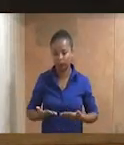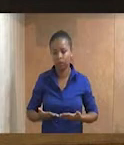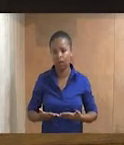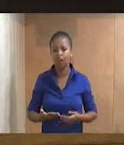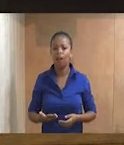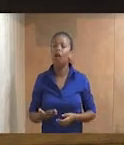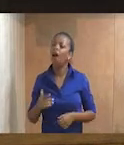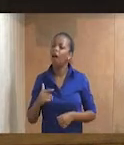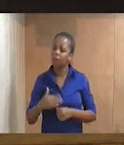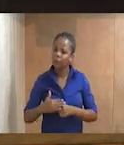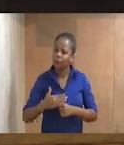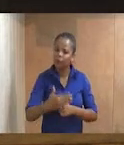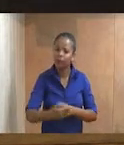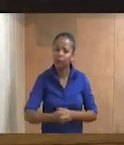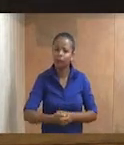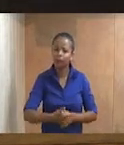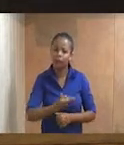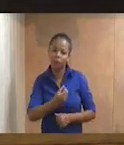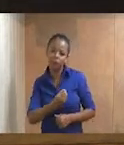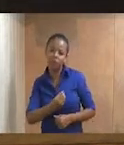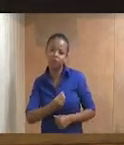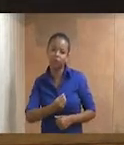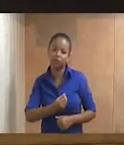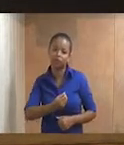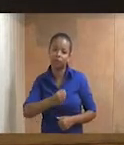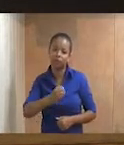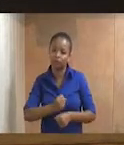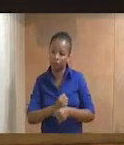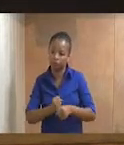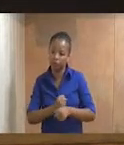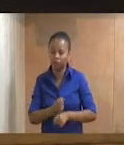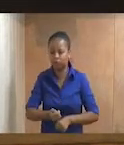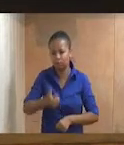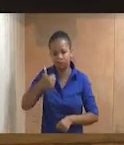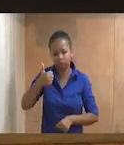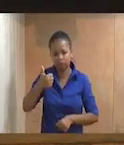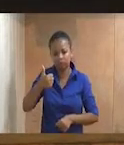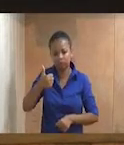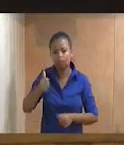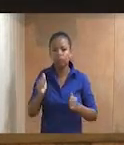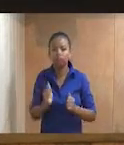20 anos, junto com o Niban de Almeida,